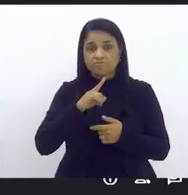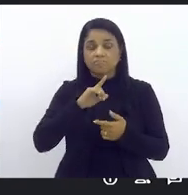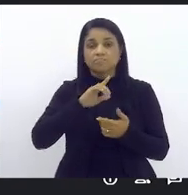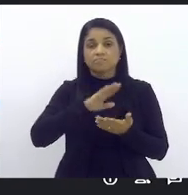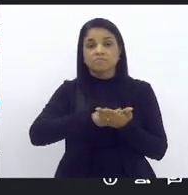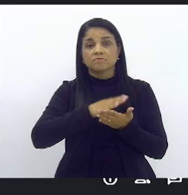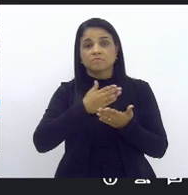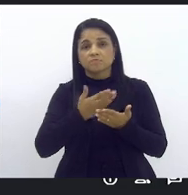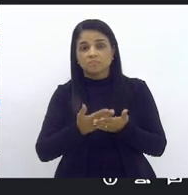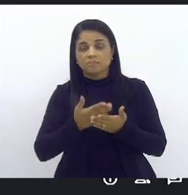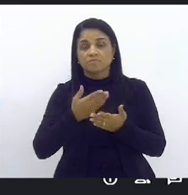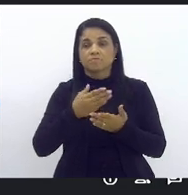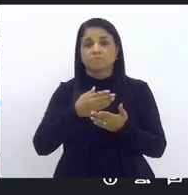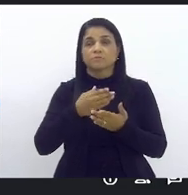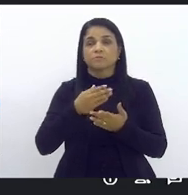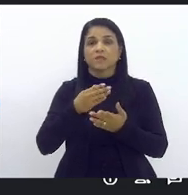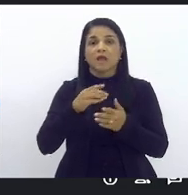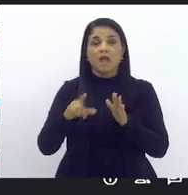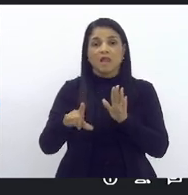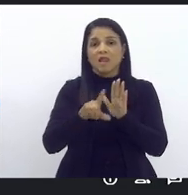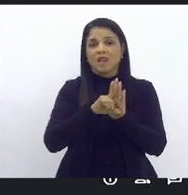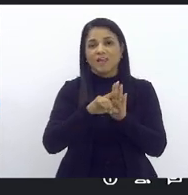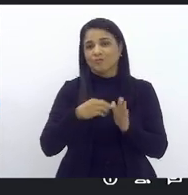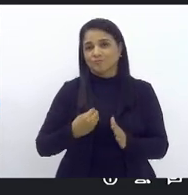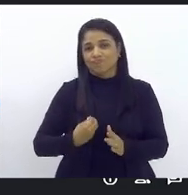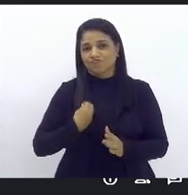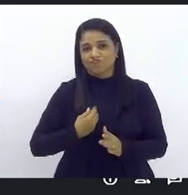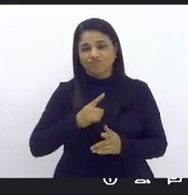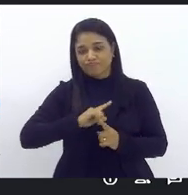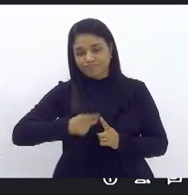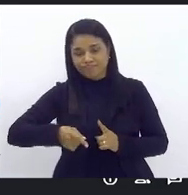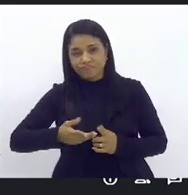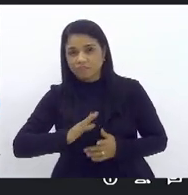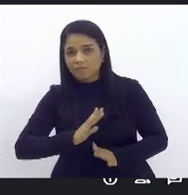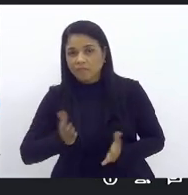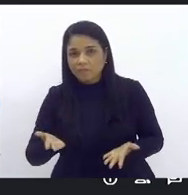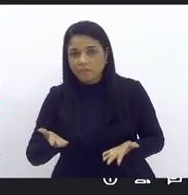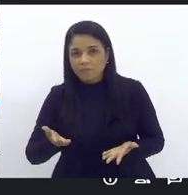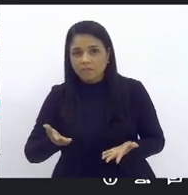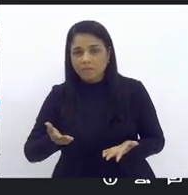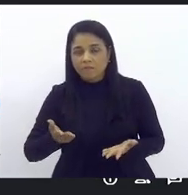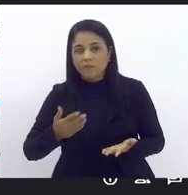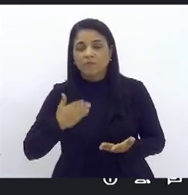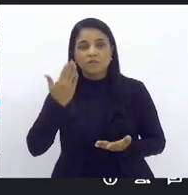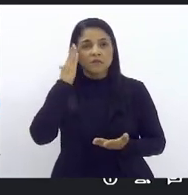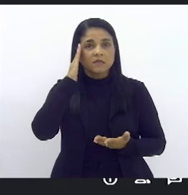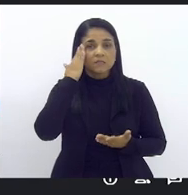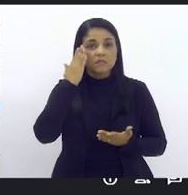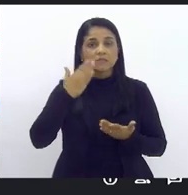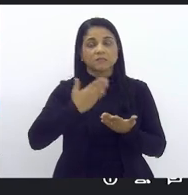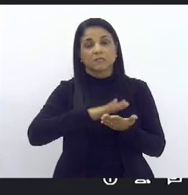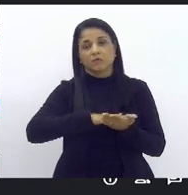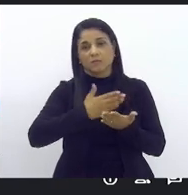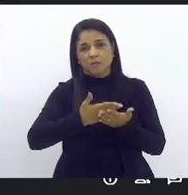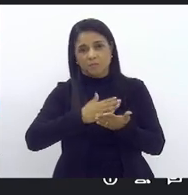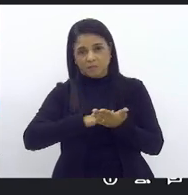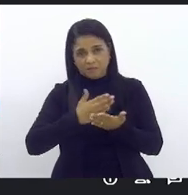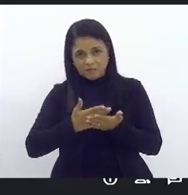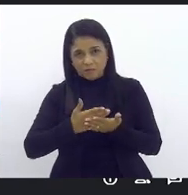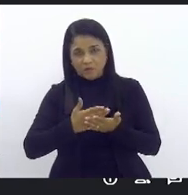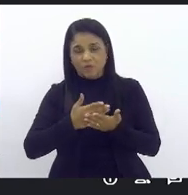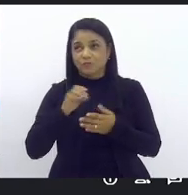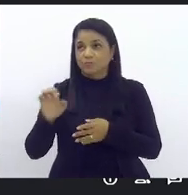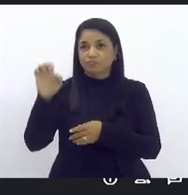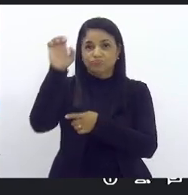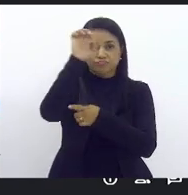então, em primeiro lugar, que a lei do piso não existia, foi revogada, tá? Essa foi a primeira interpretação uma